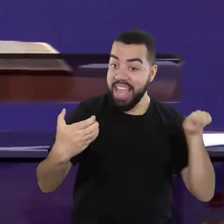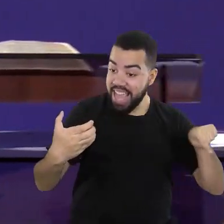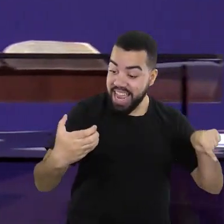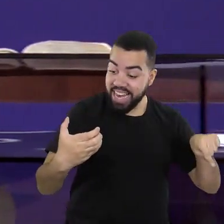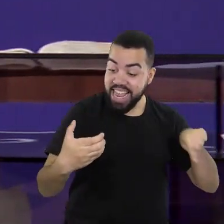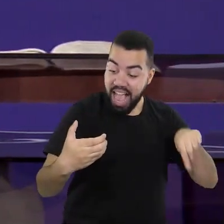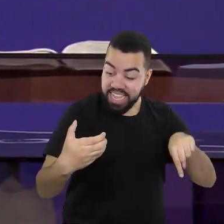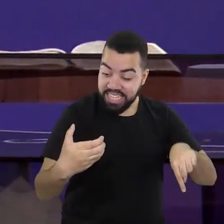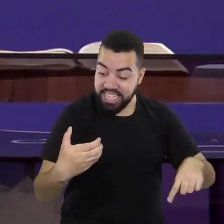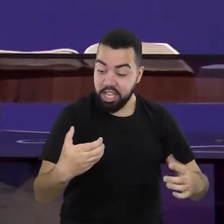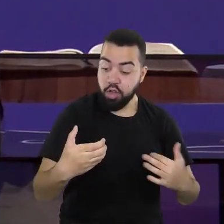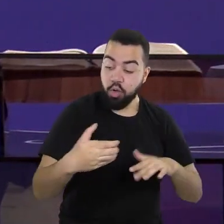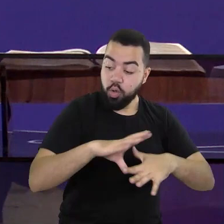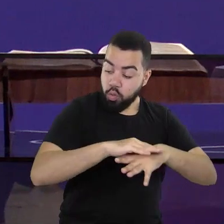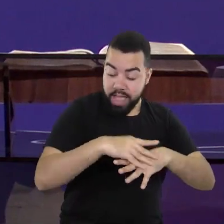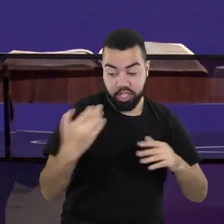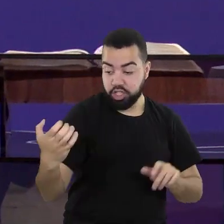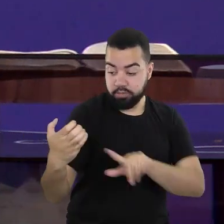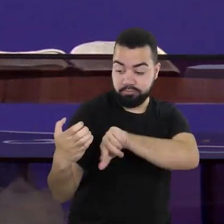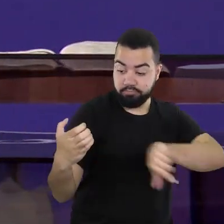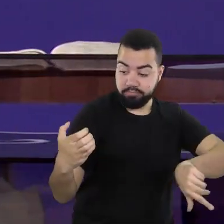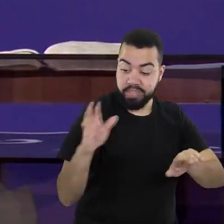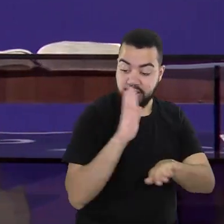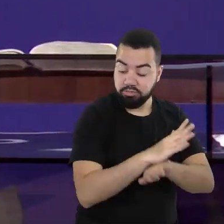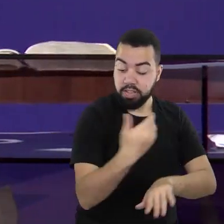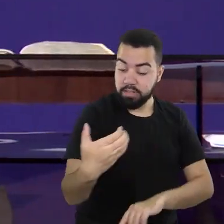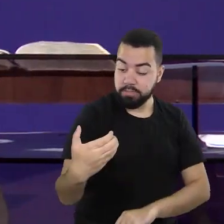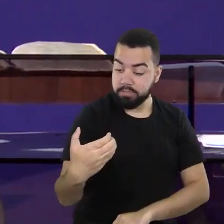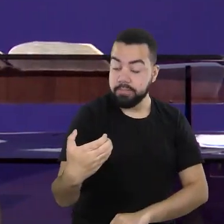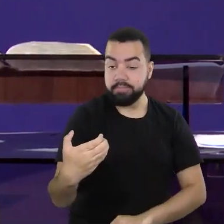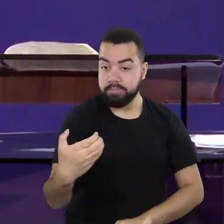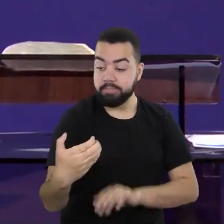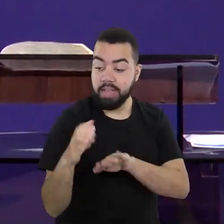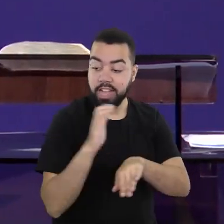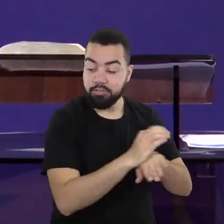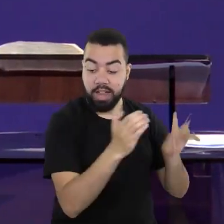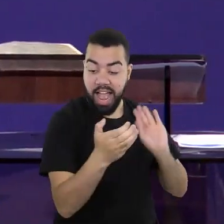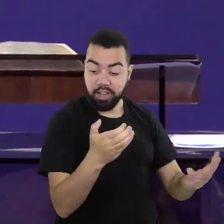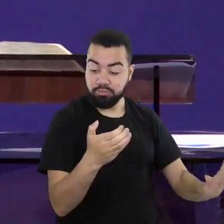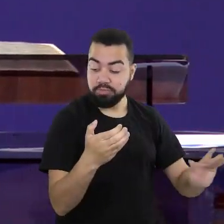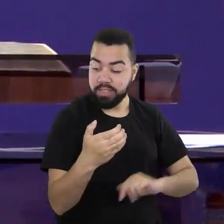está aqui, ó, está aqui o desgramado, está aqui. Você faria isso ou não?